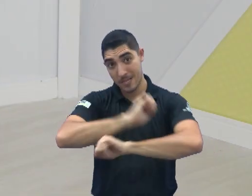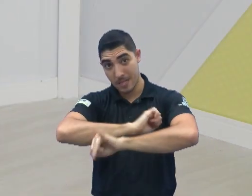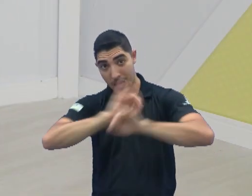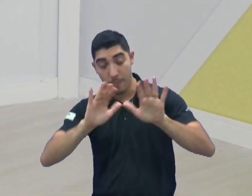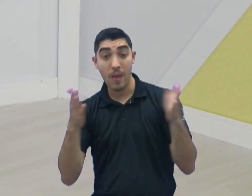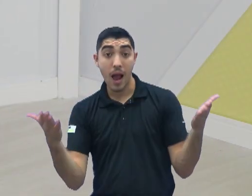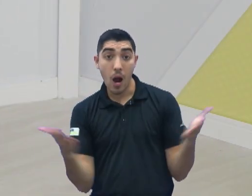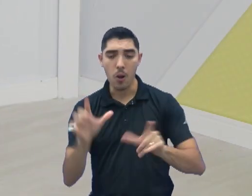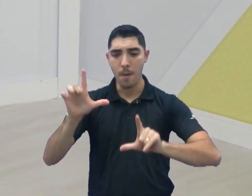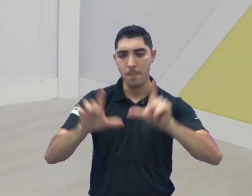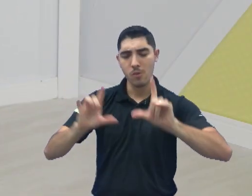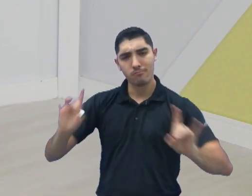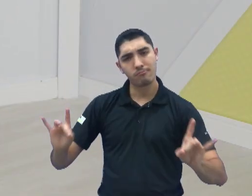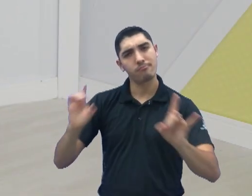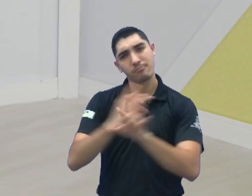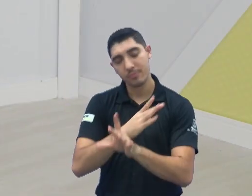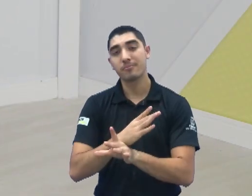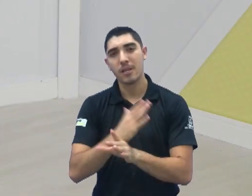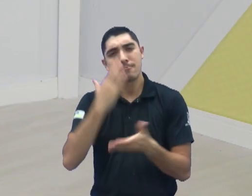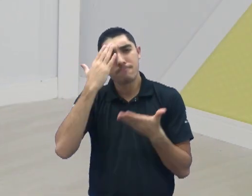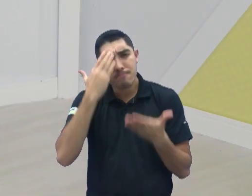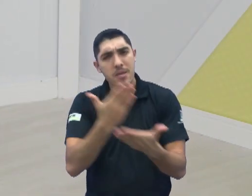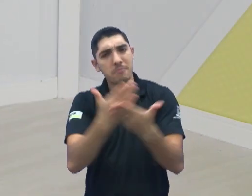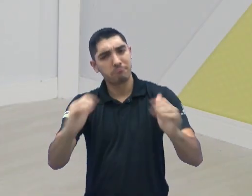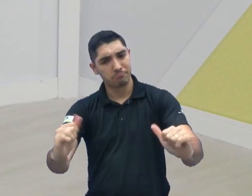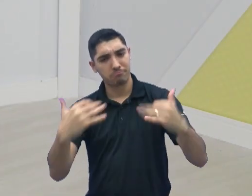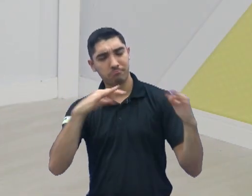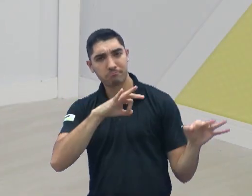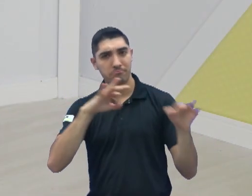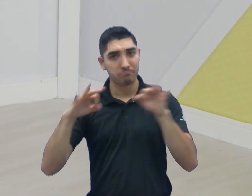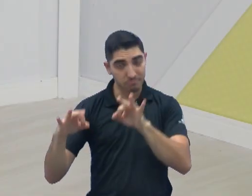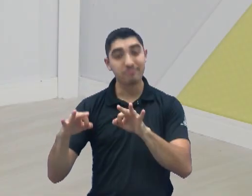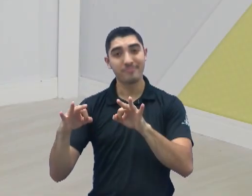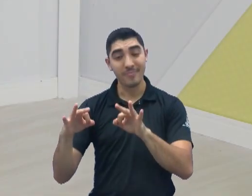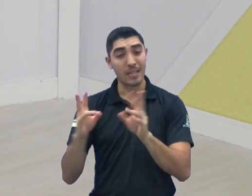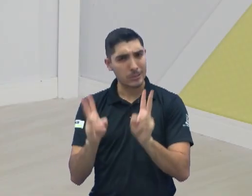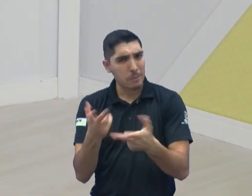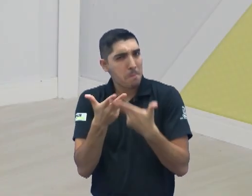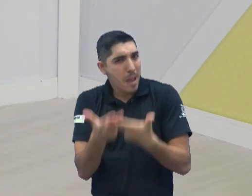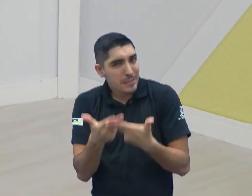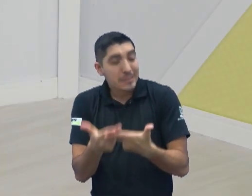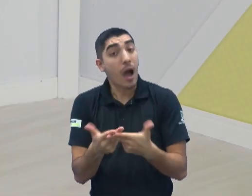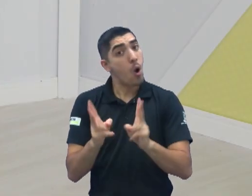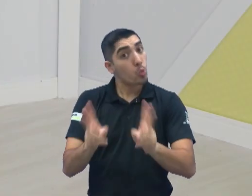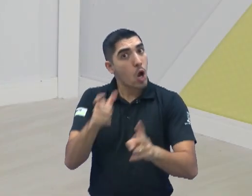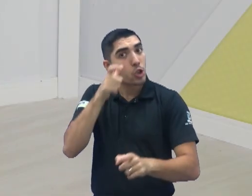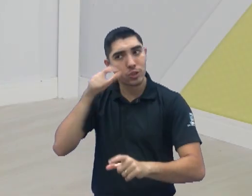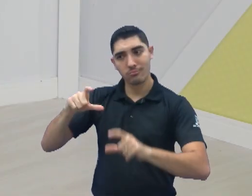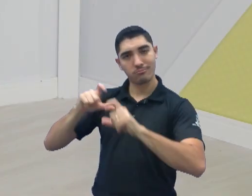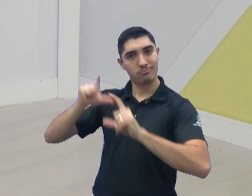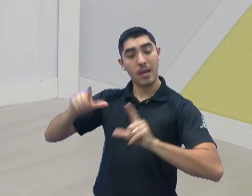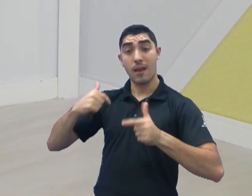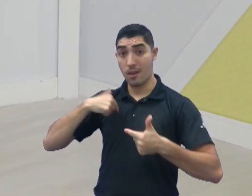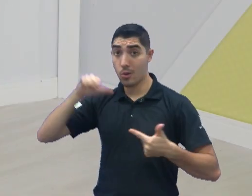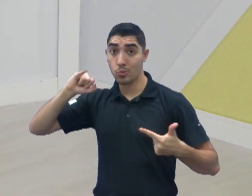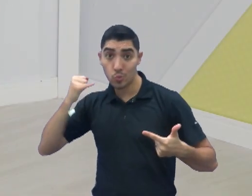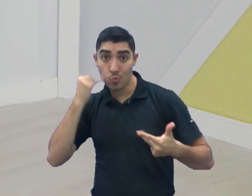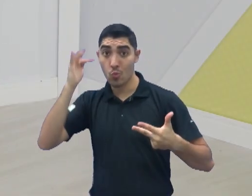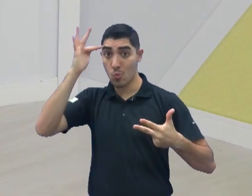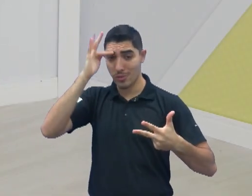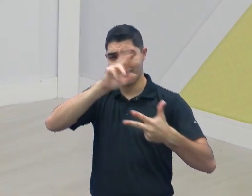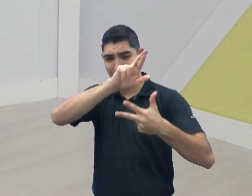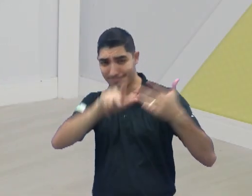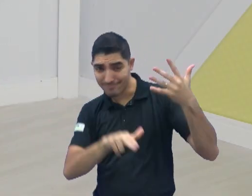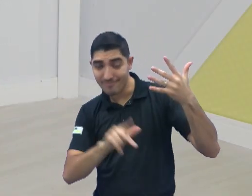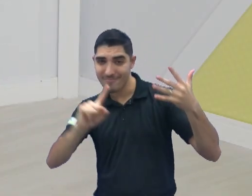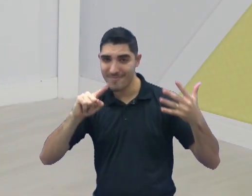chegando ao final do Hora de hoje. Agradecendo a sua audiência, a sua paciência. Você fica agora com a programação da TV Câmara. Eu, João, Luizão e grande equipe. A gente volta